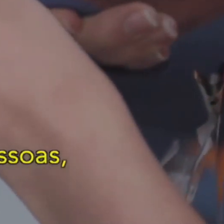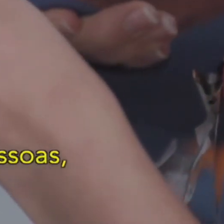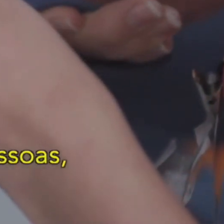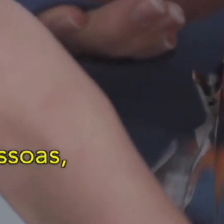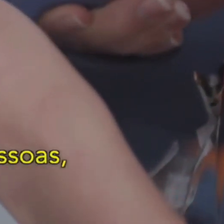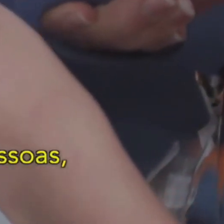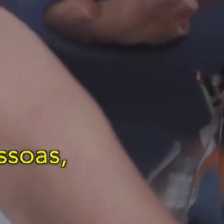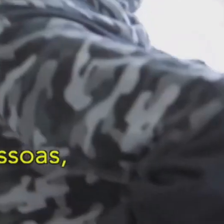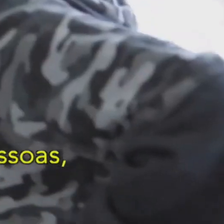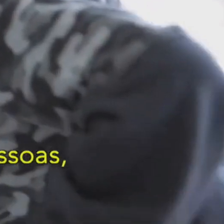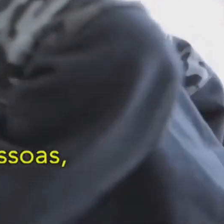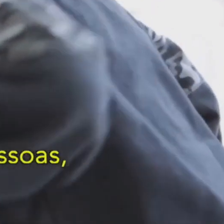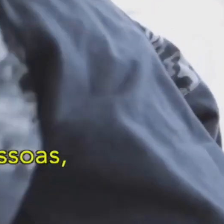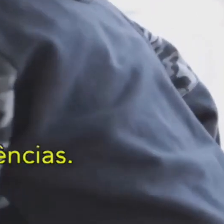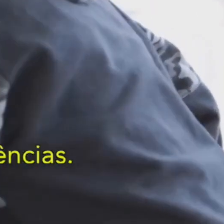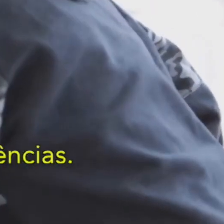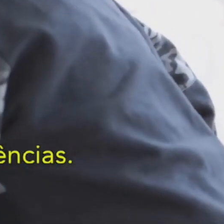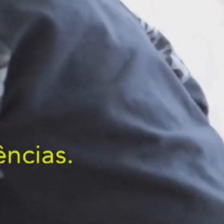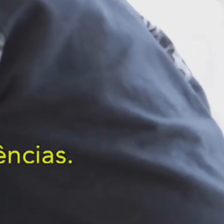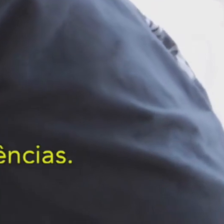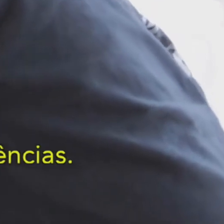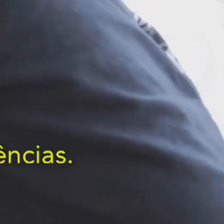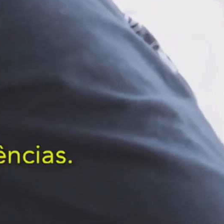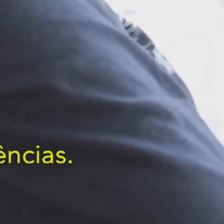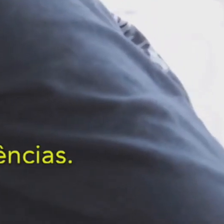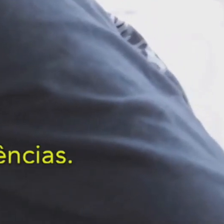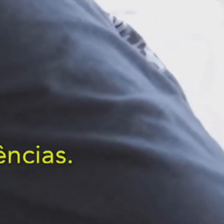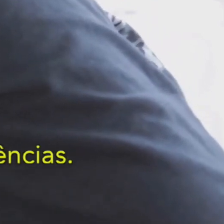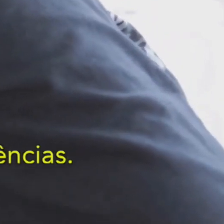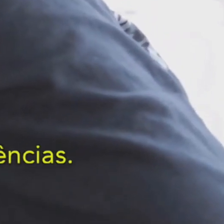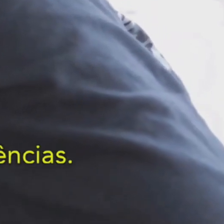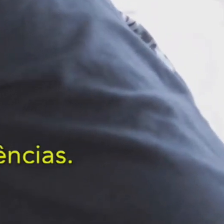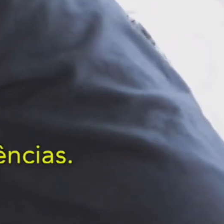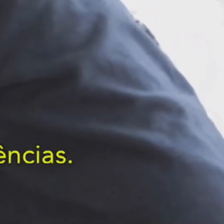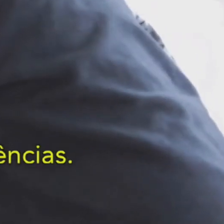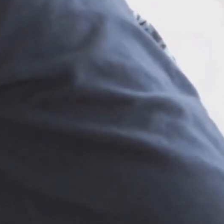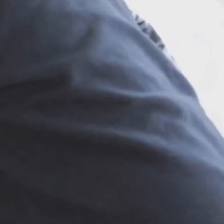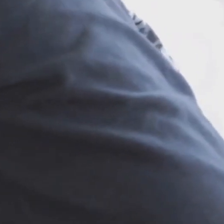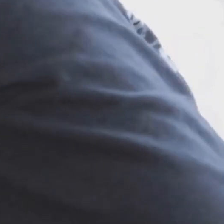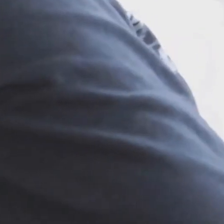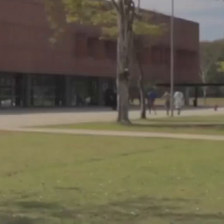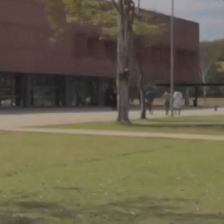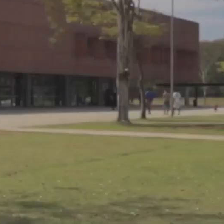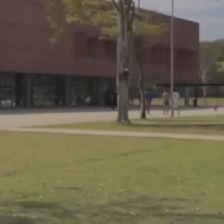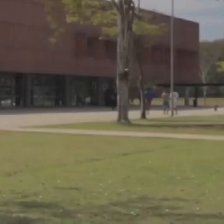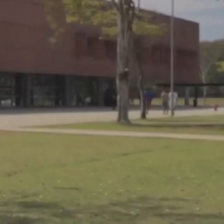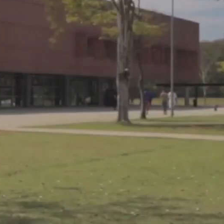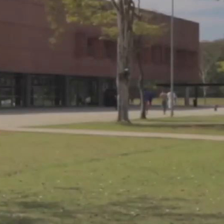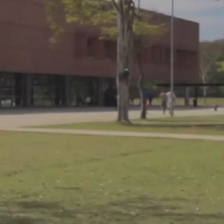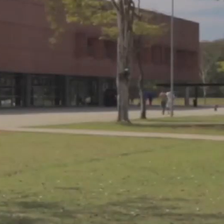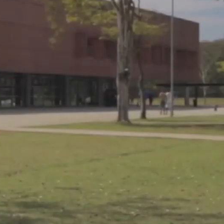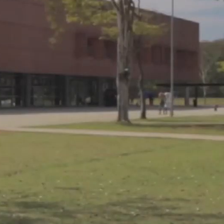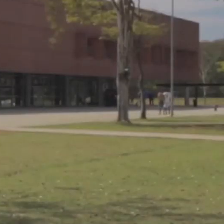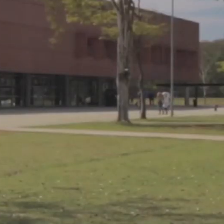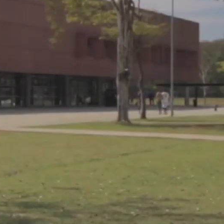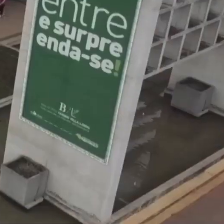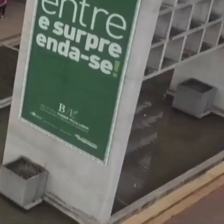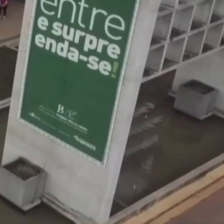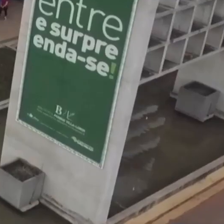a prioridade é valorizar as pessoas, os seus saberes e a troca de experiências. A biblioteca é